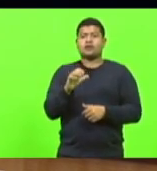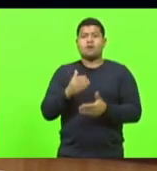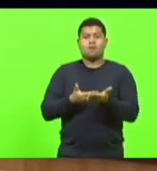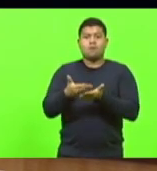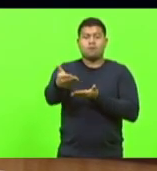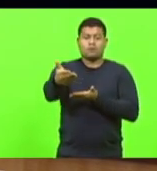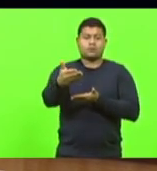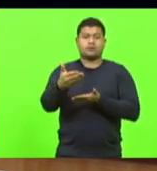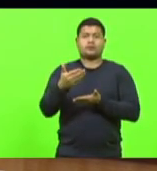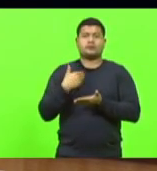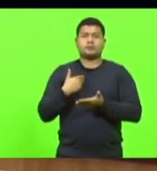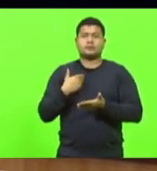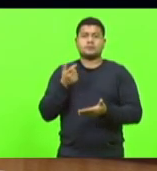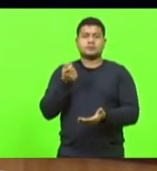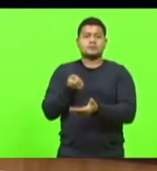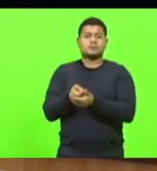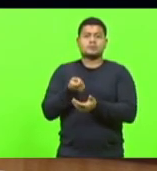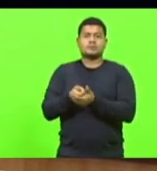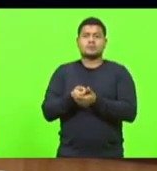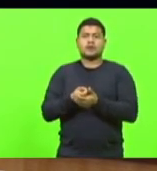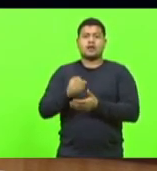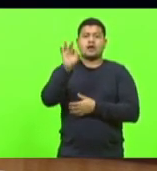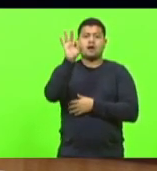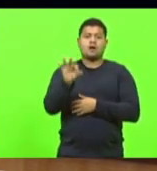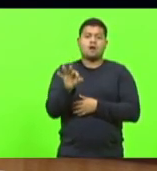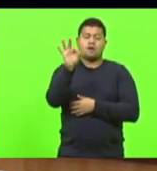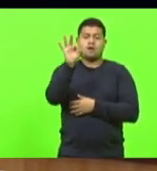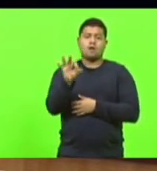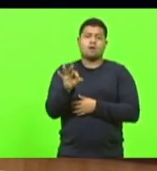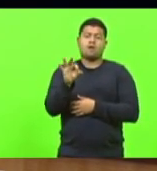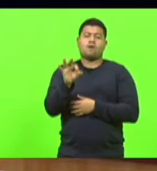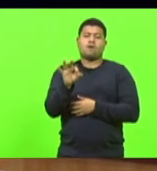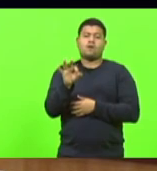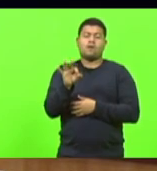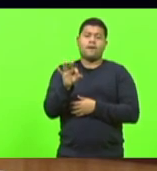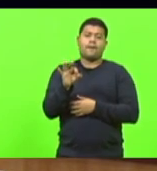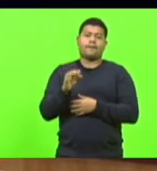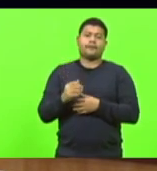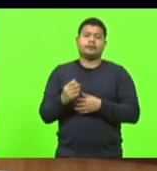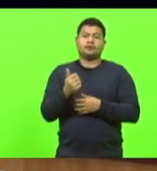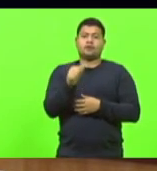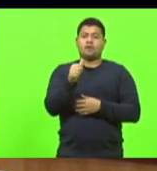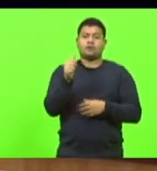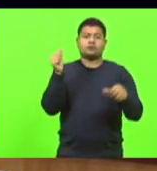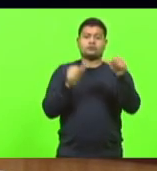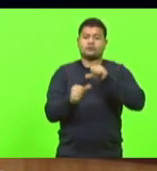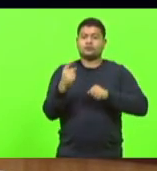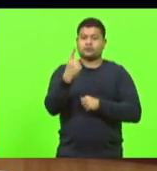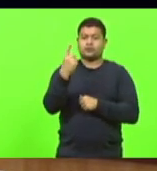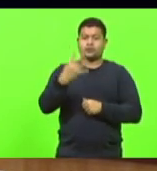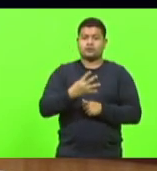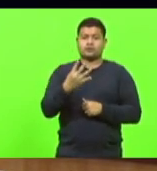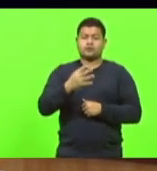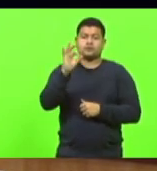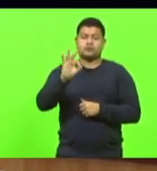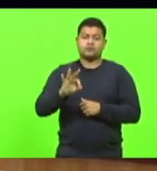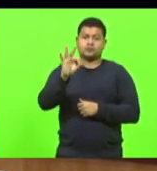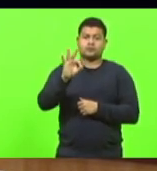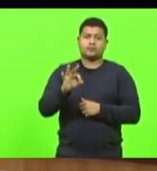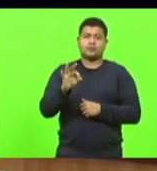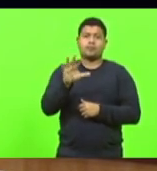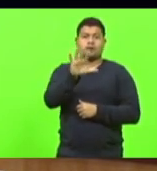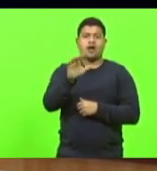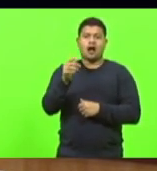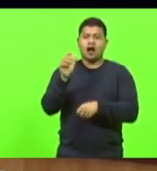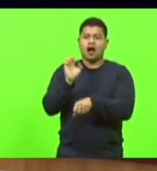frente na cobrança da alíquota do Servidor passando de 11 para 14 por cento quando nenhum outro